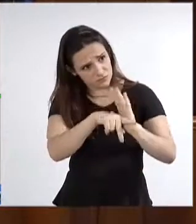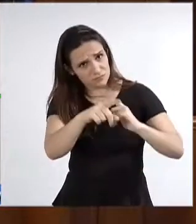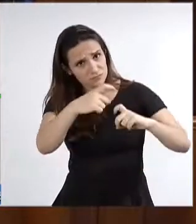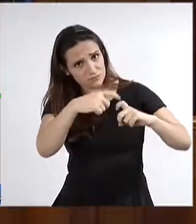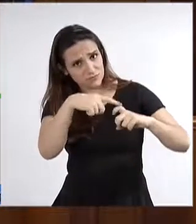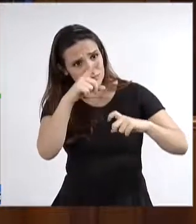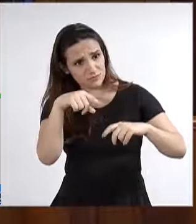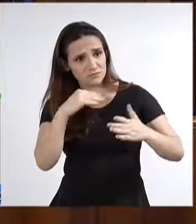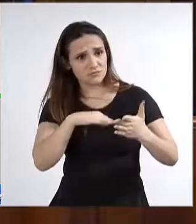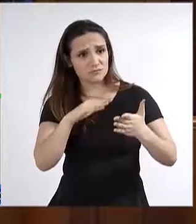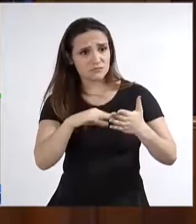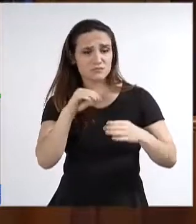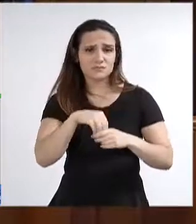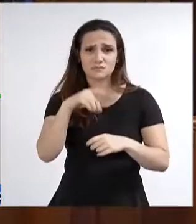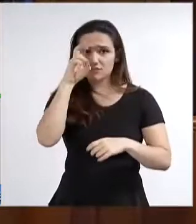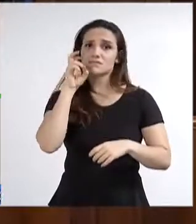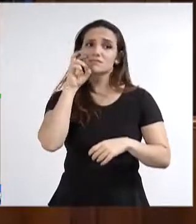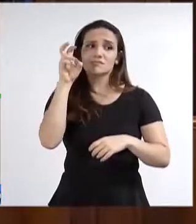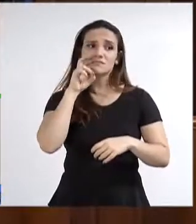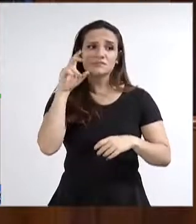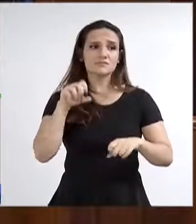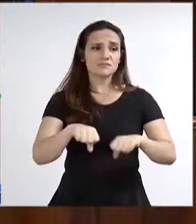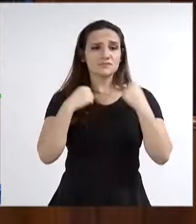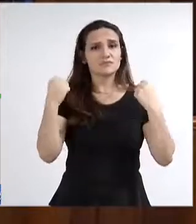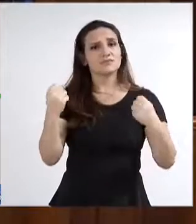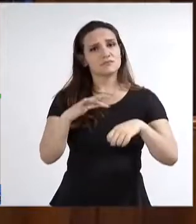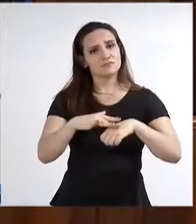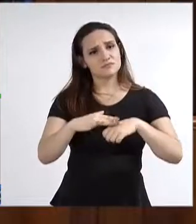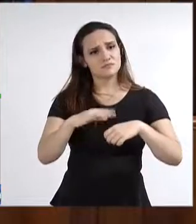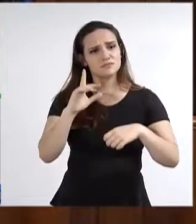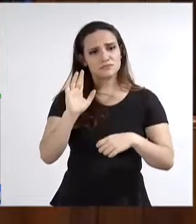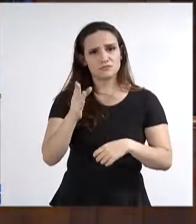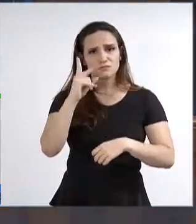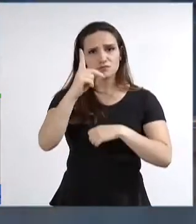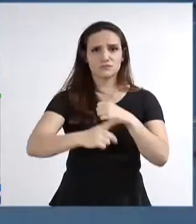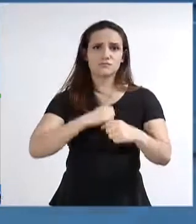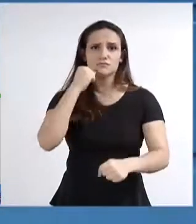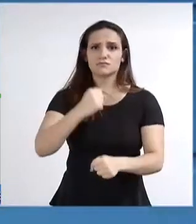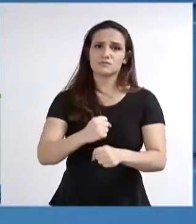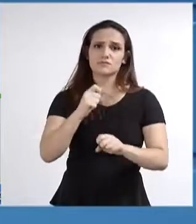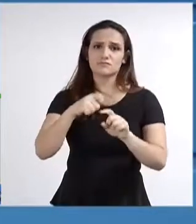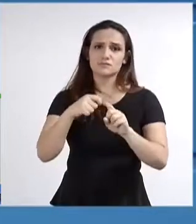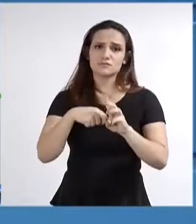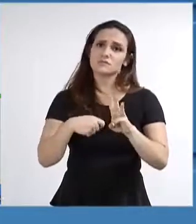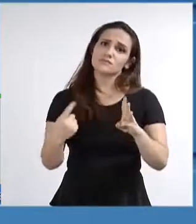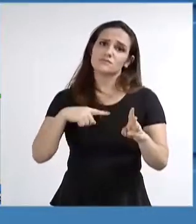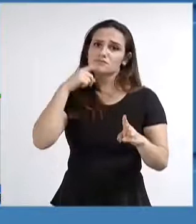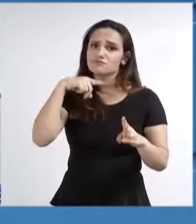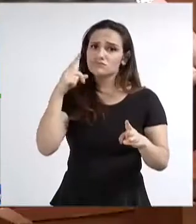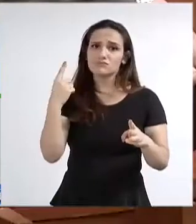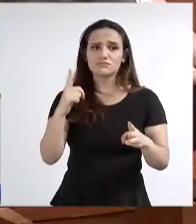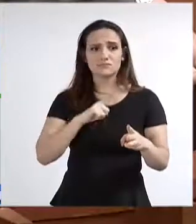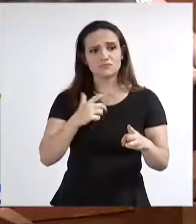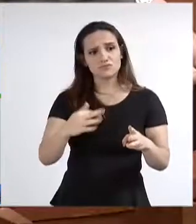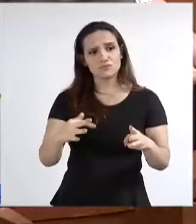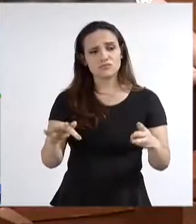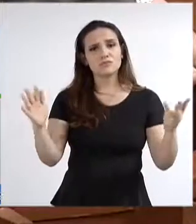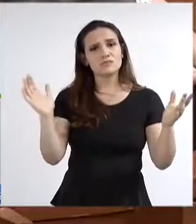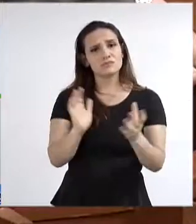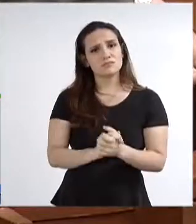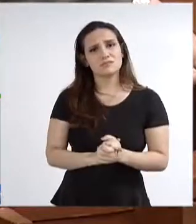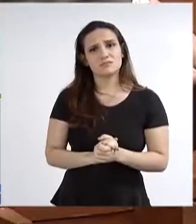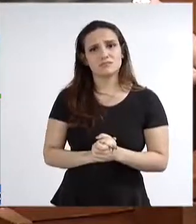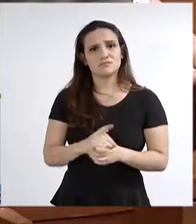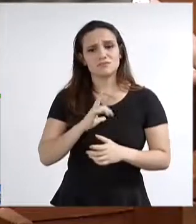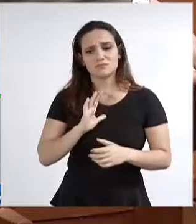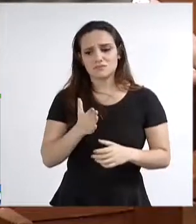fraturou o fêmur dentro da Santa Casa, que está há 1 ano e 3 meses em cima de uma cama, tendo dores terríveis, já tem escaras